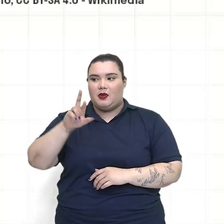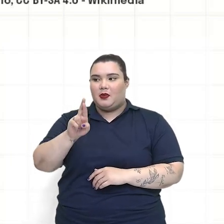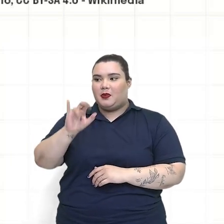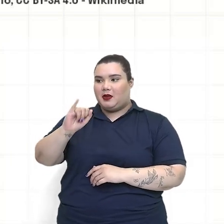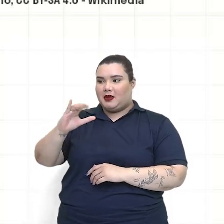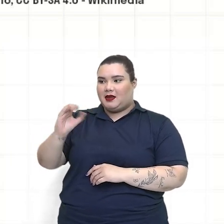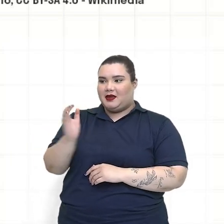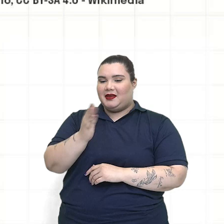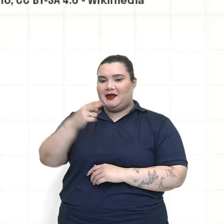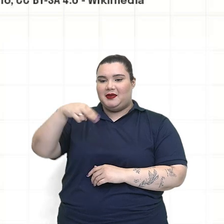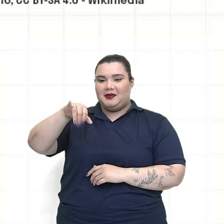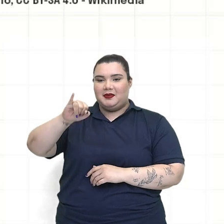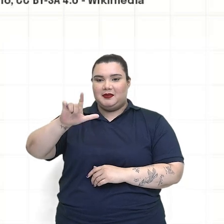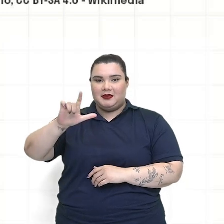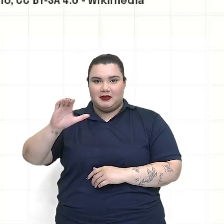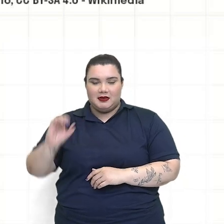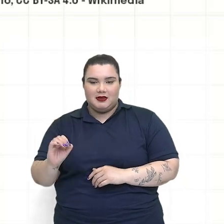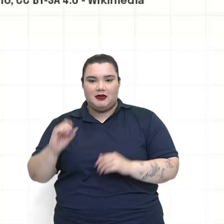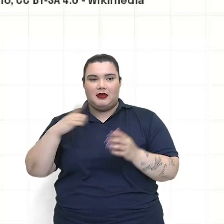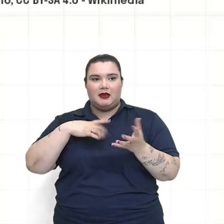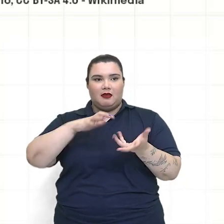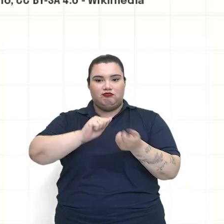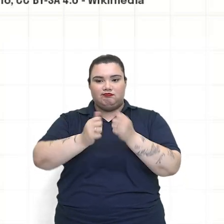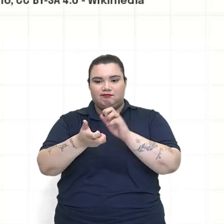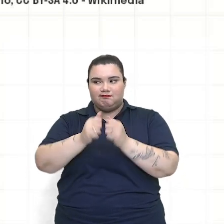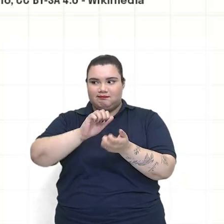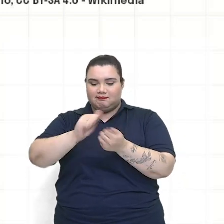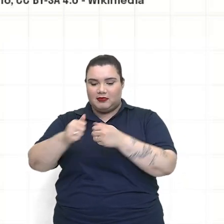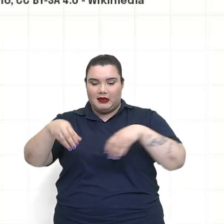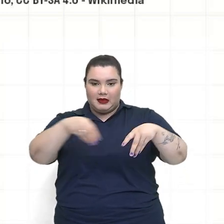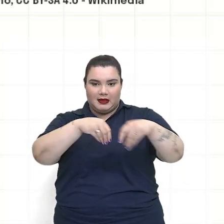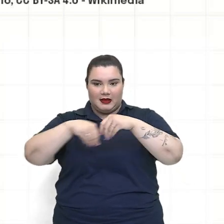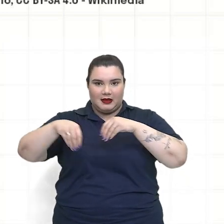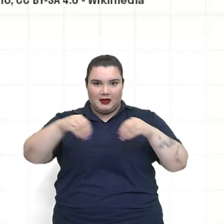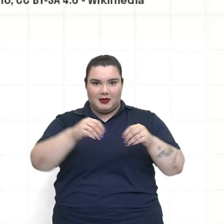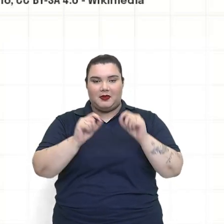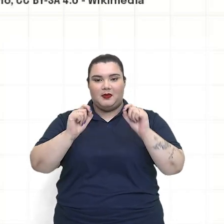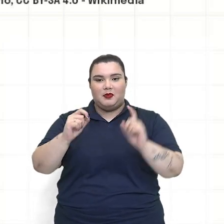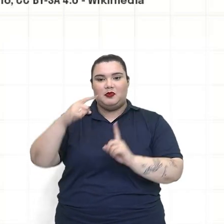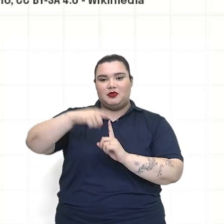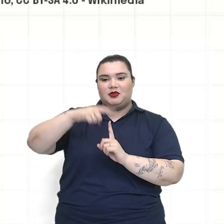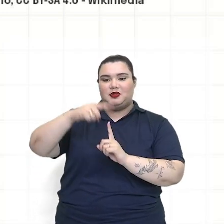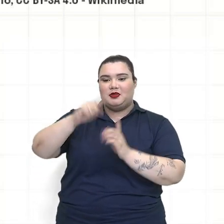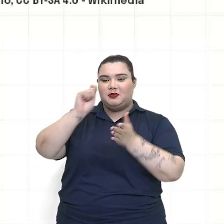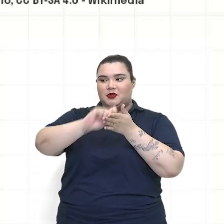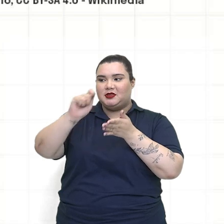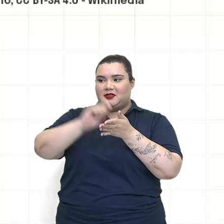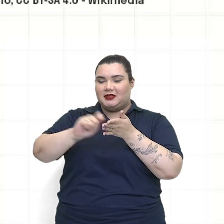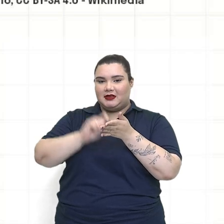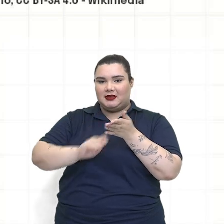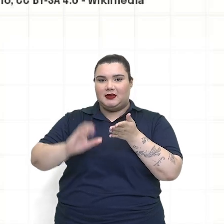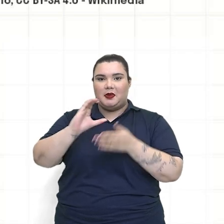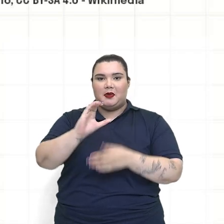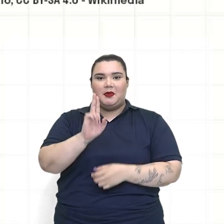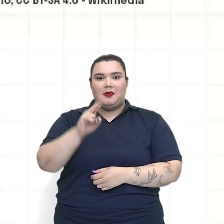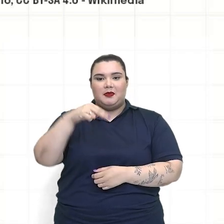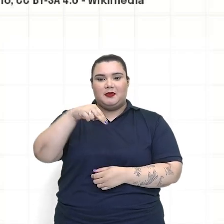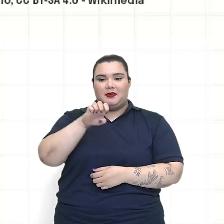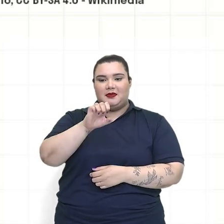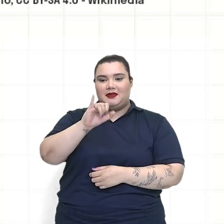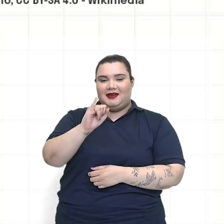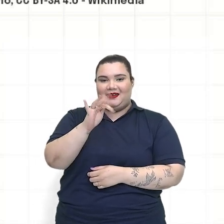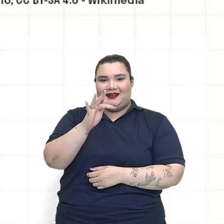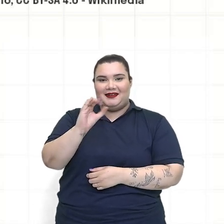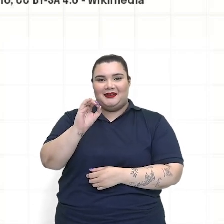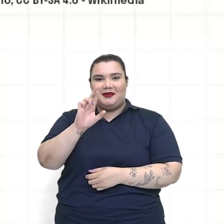à água e poderiam modelar o barro, né, para fazer essas escritas que chamavam-se escritas cuneiformes, né, facilitavam então